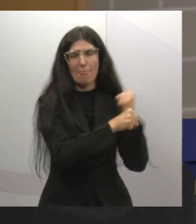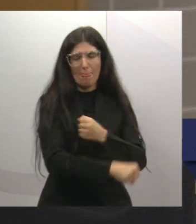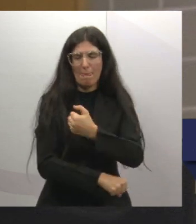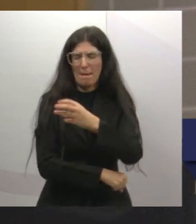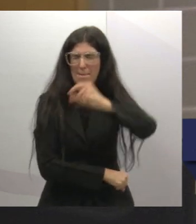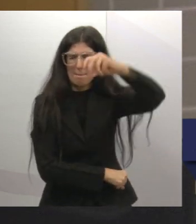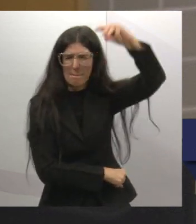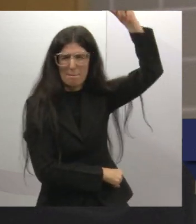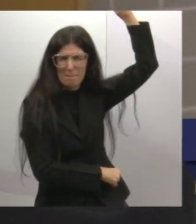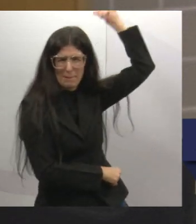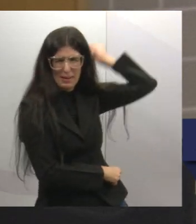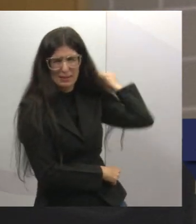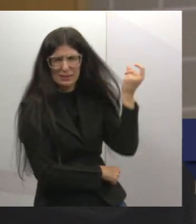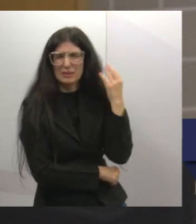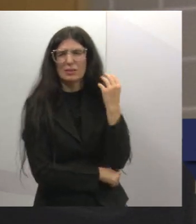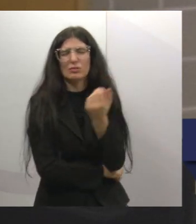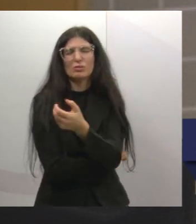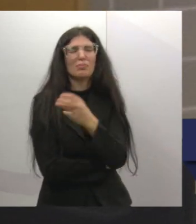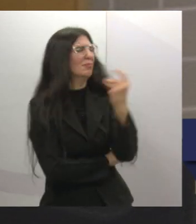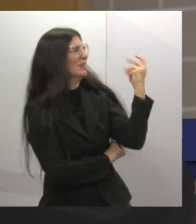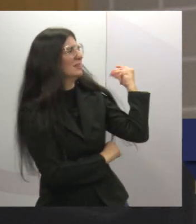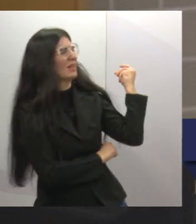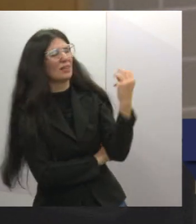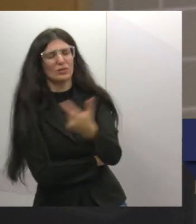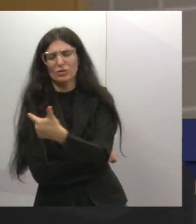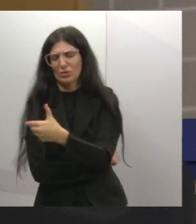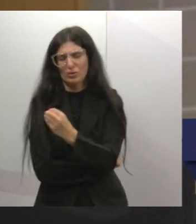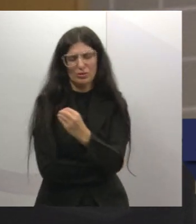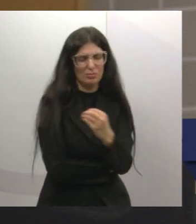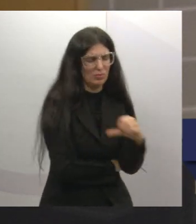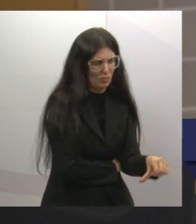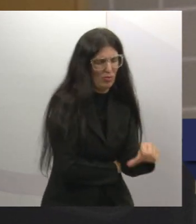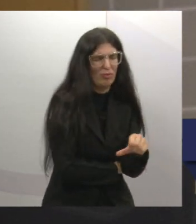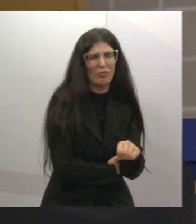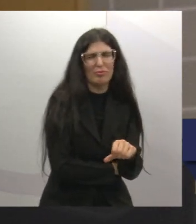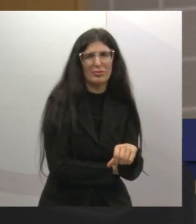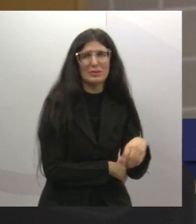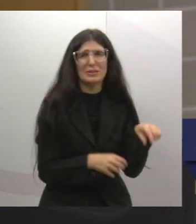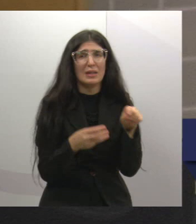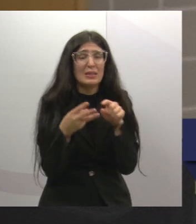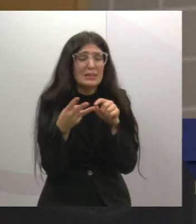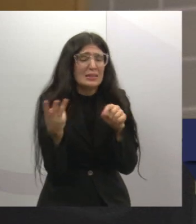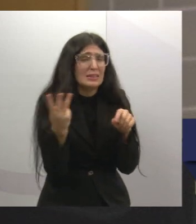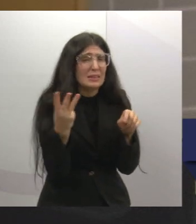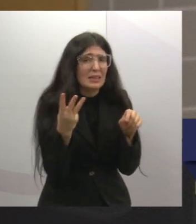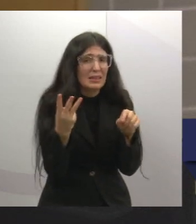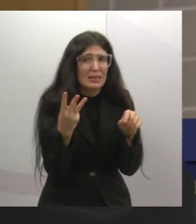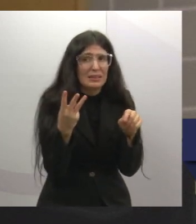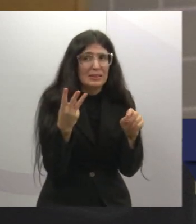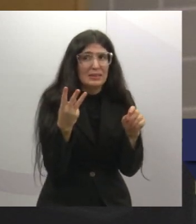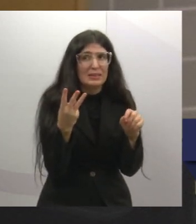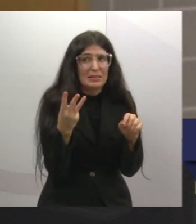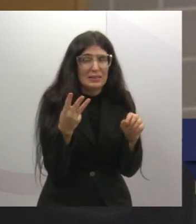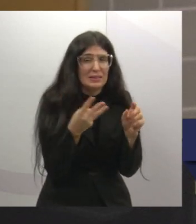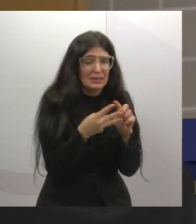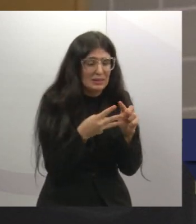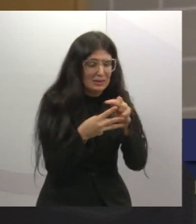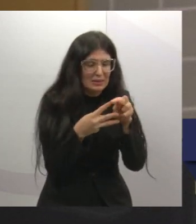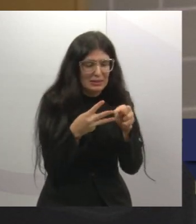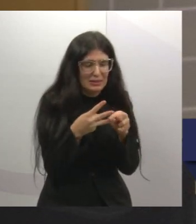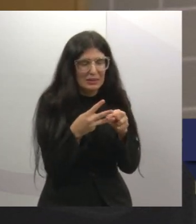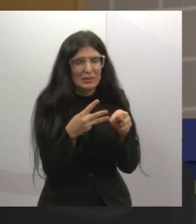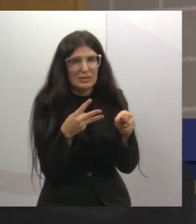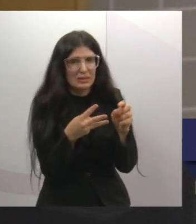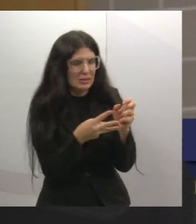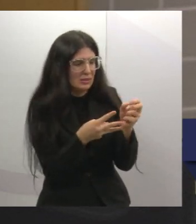né? São 3 tipos de financiamentos, né? Então, esses financiamentos todos, esses estão em dias.